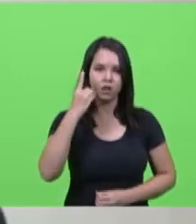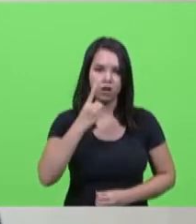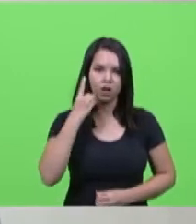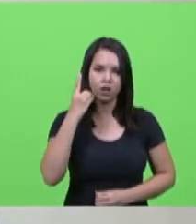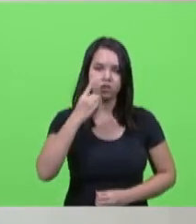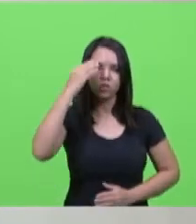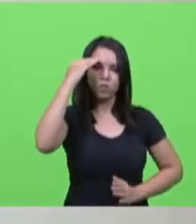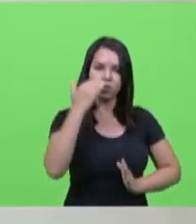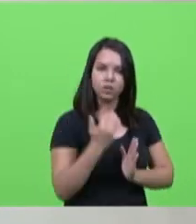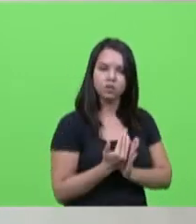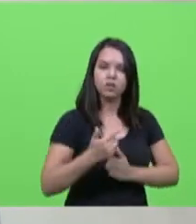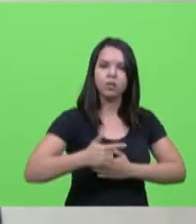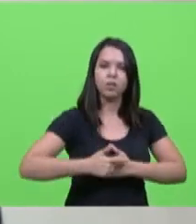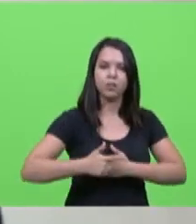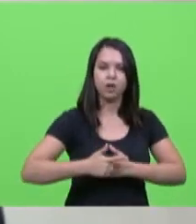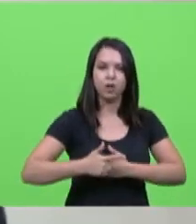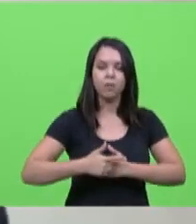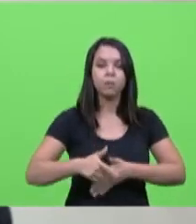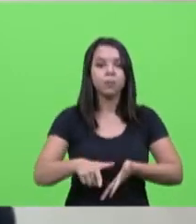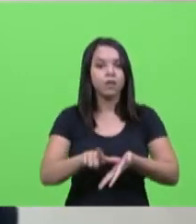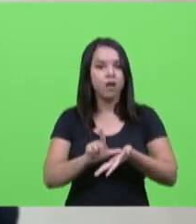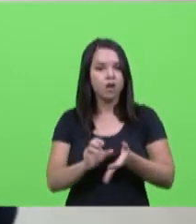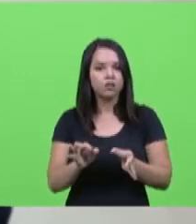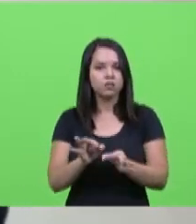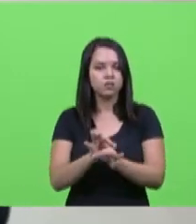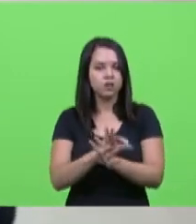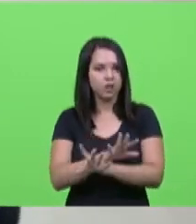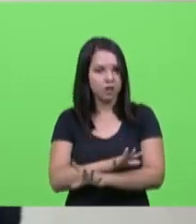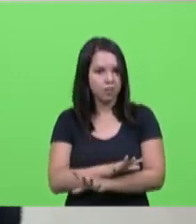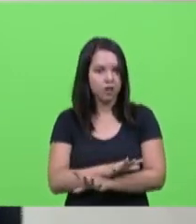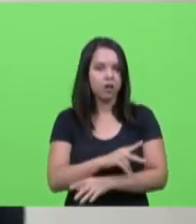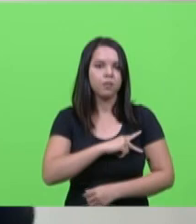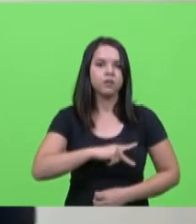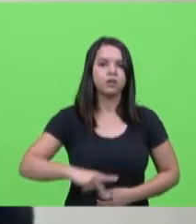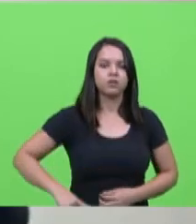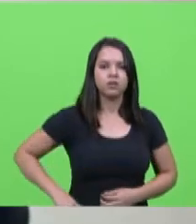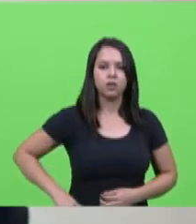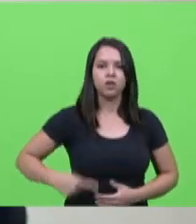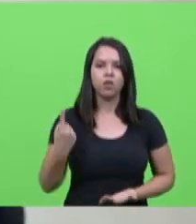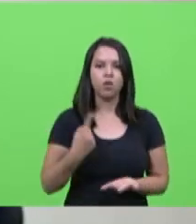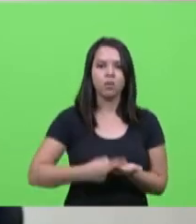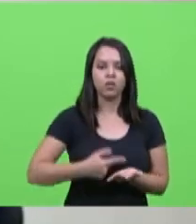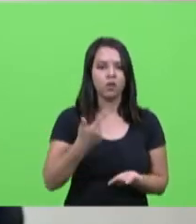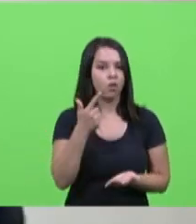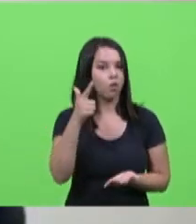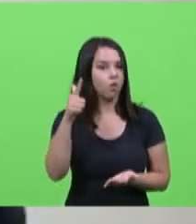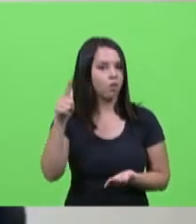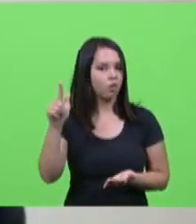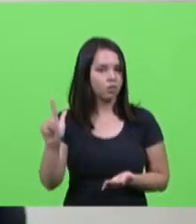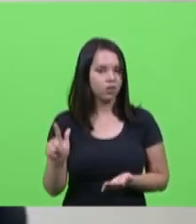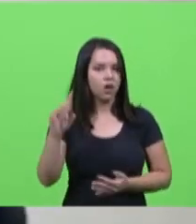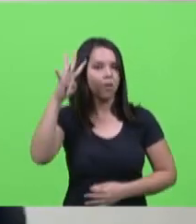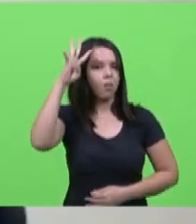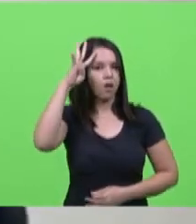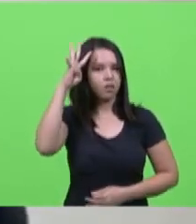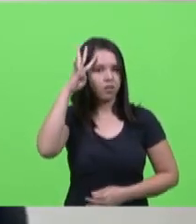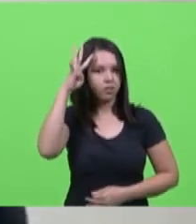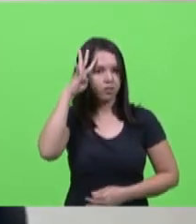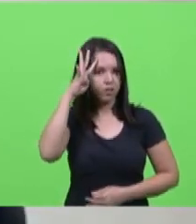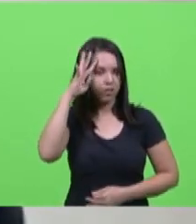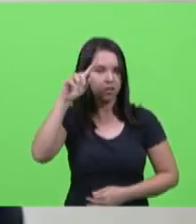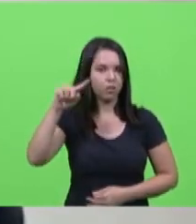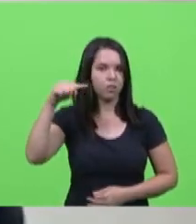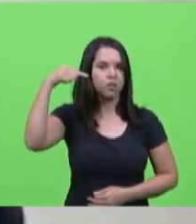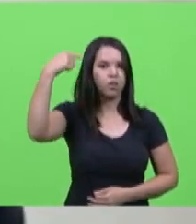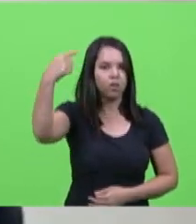seu papel. Antes de encerrar a presente sessão, esta presidência convoca outra para quarta-feira próxima,